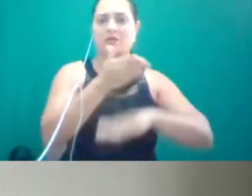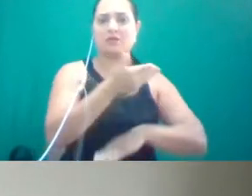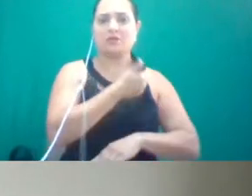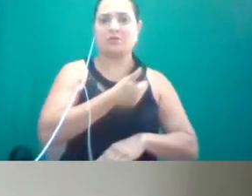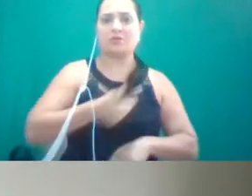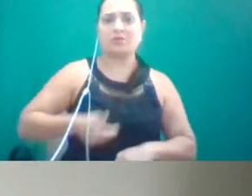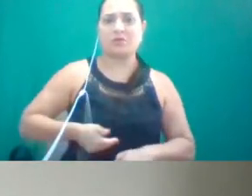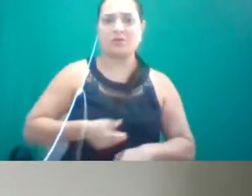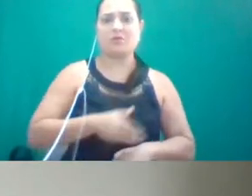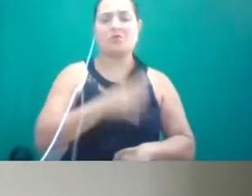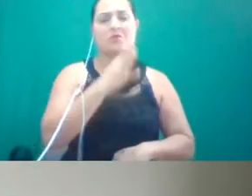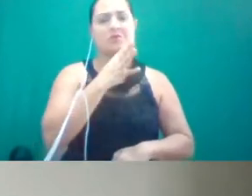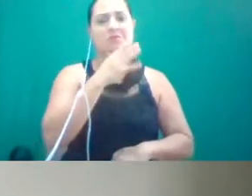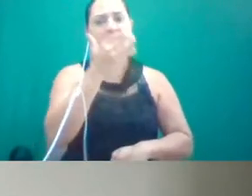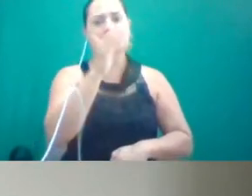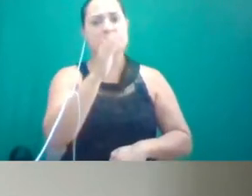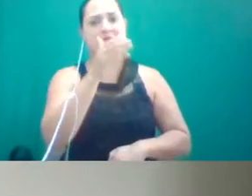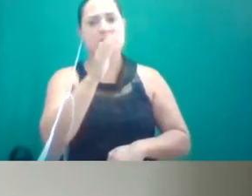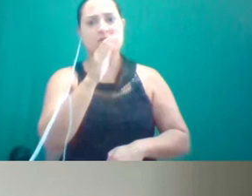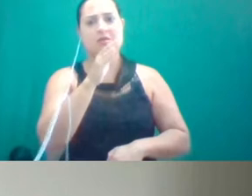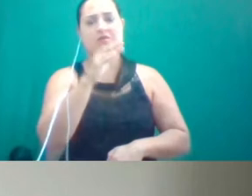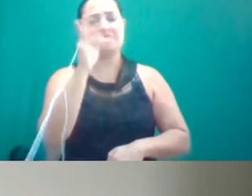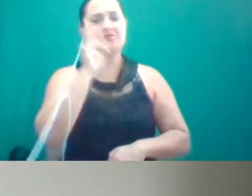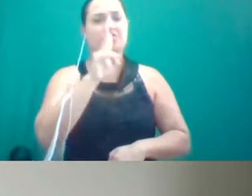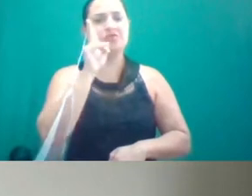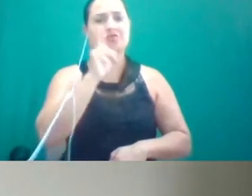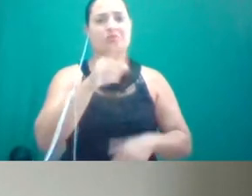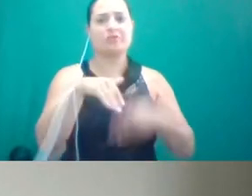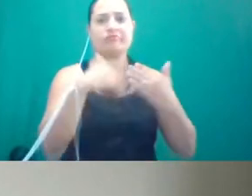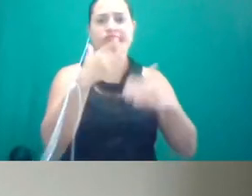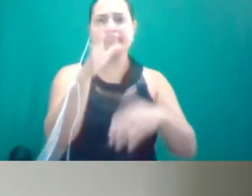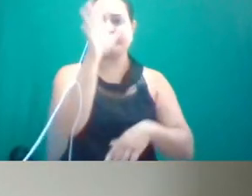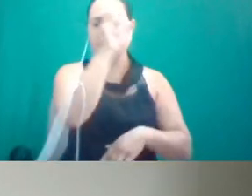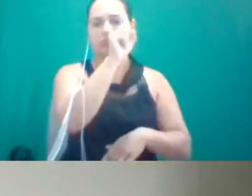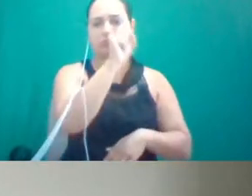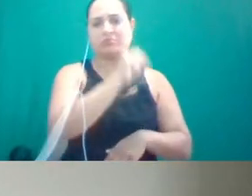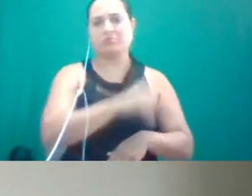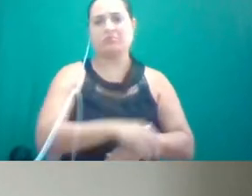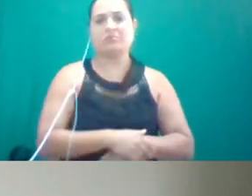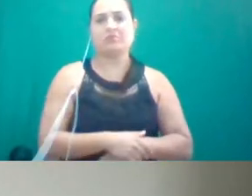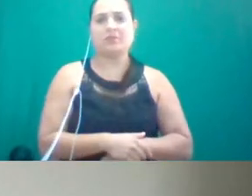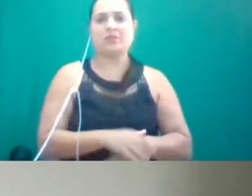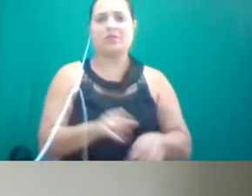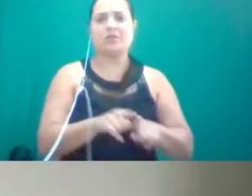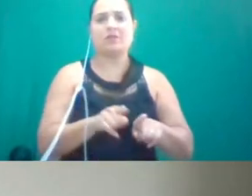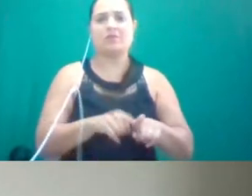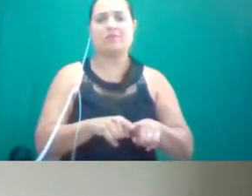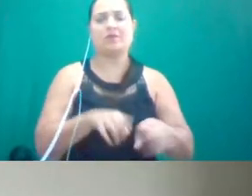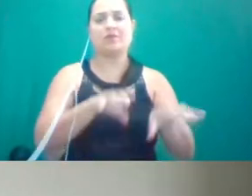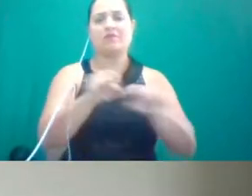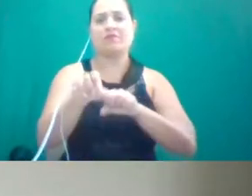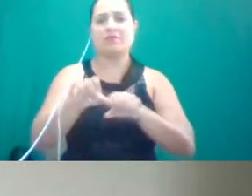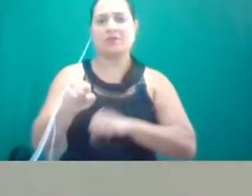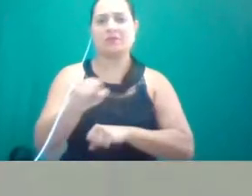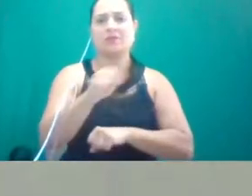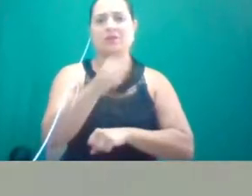da informática em benefício do processo educativo e da